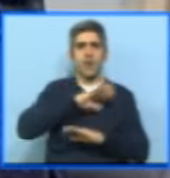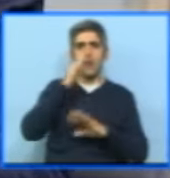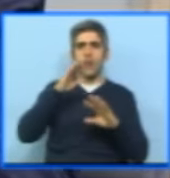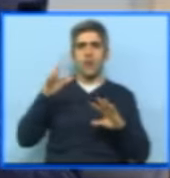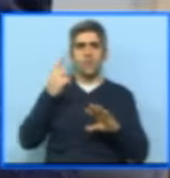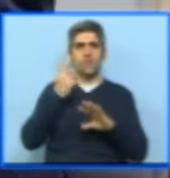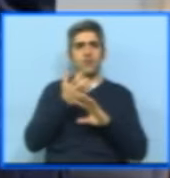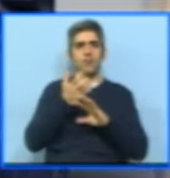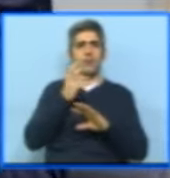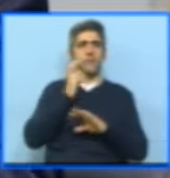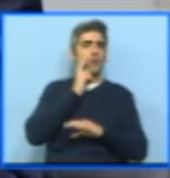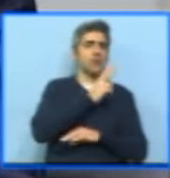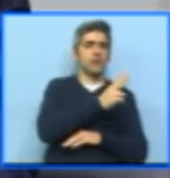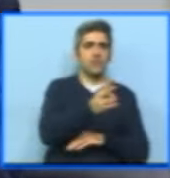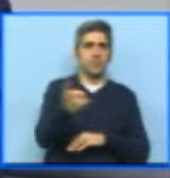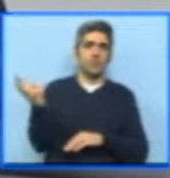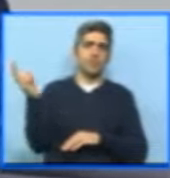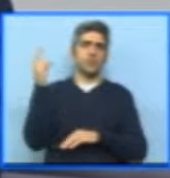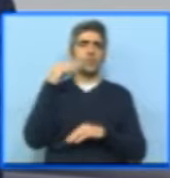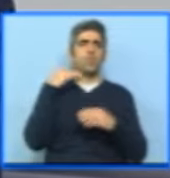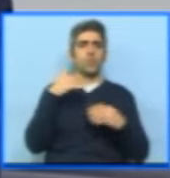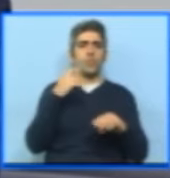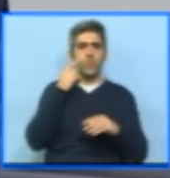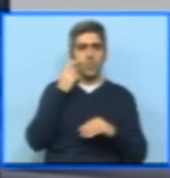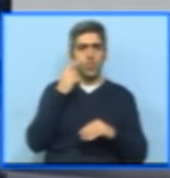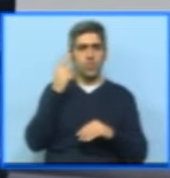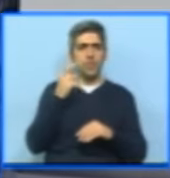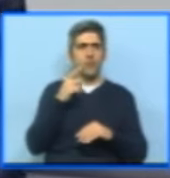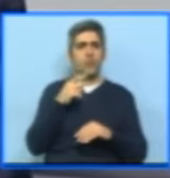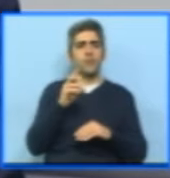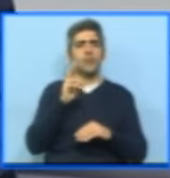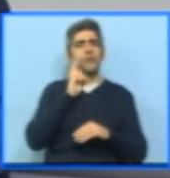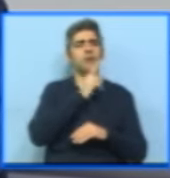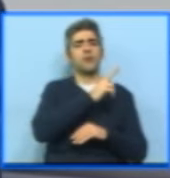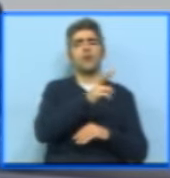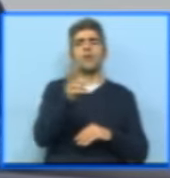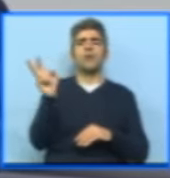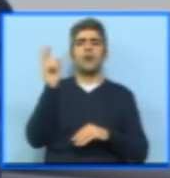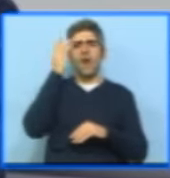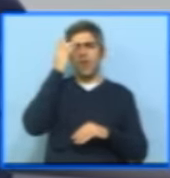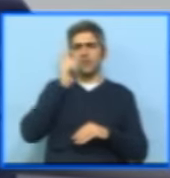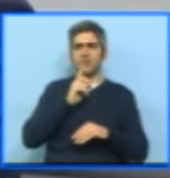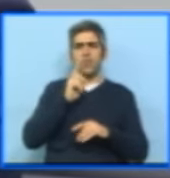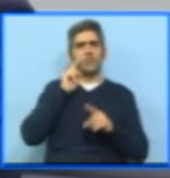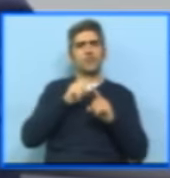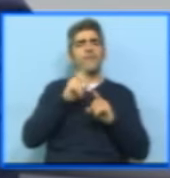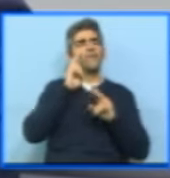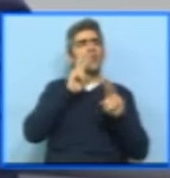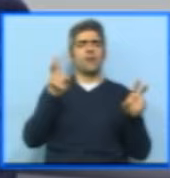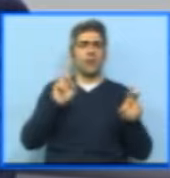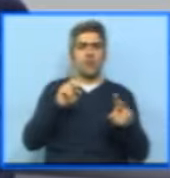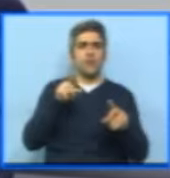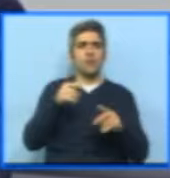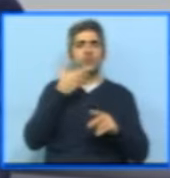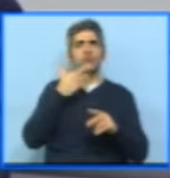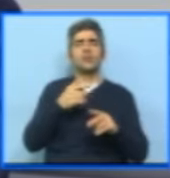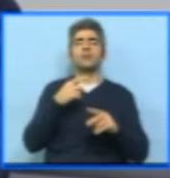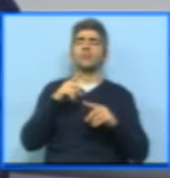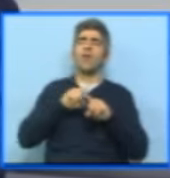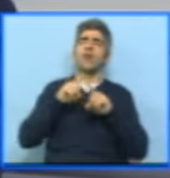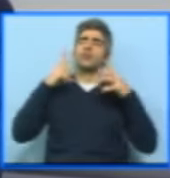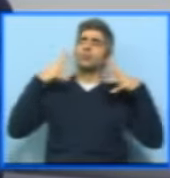de outras, tem uma vista admirável, mas eu acho que eles não estavam a olhar para as vistas. Eu acho que aquela experiência espiritual